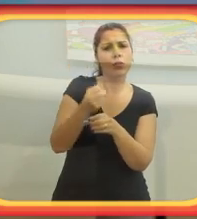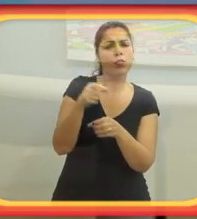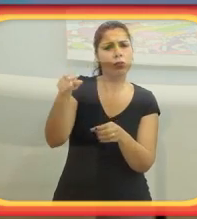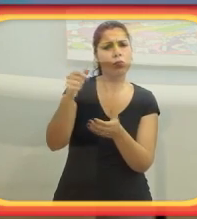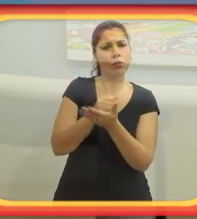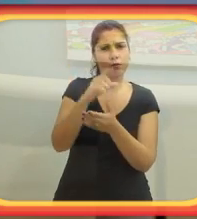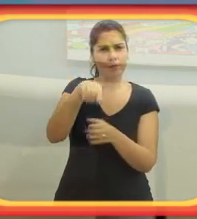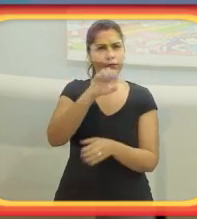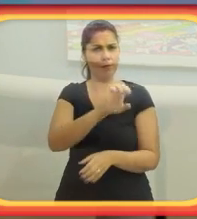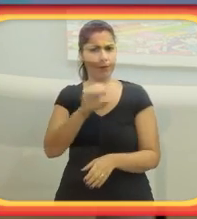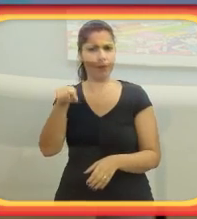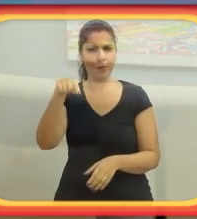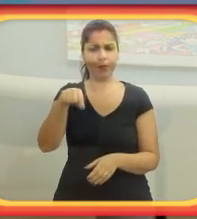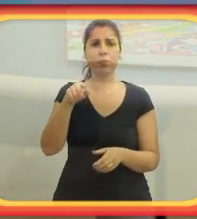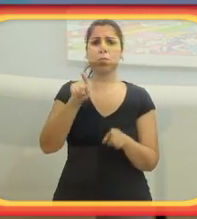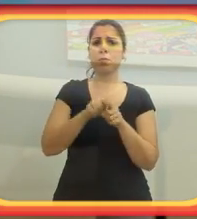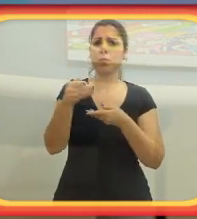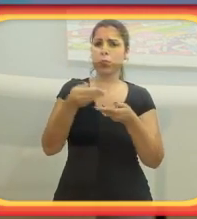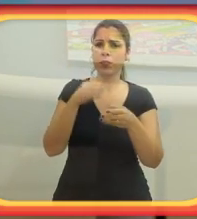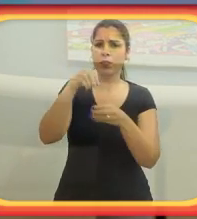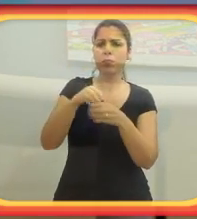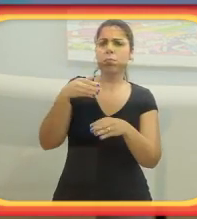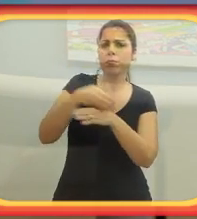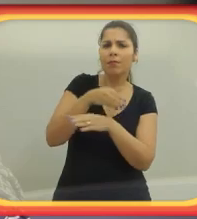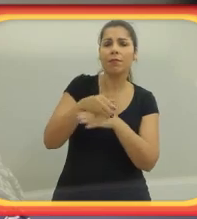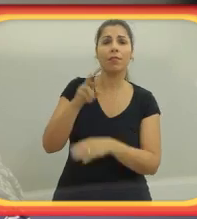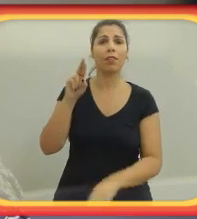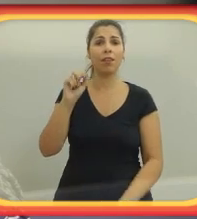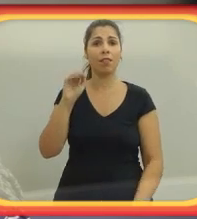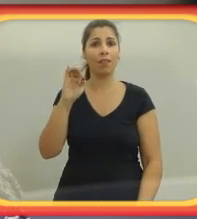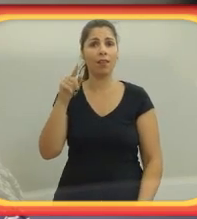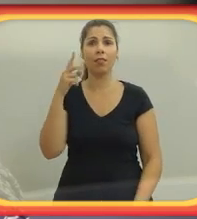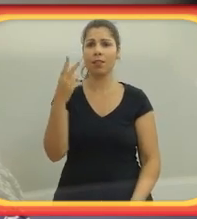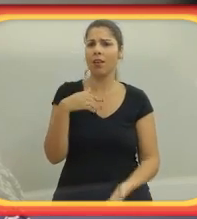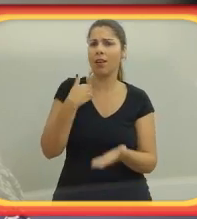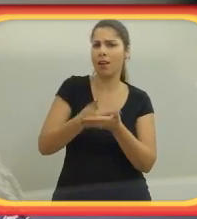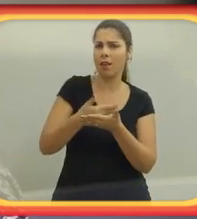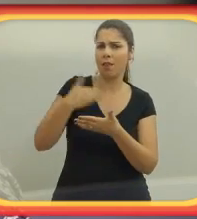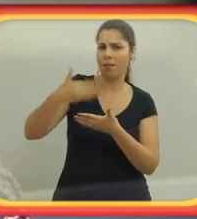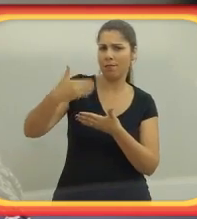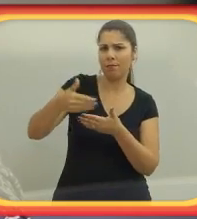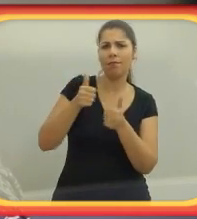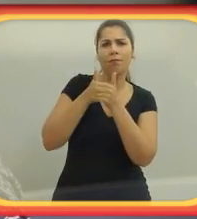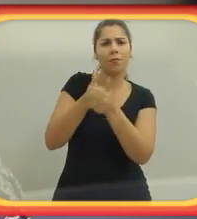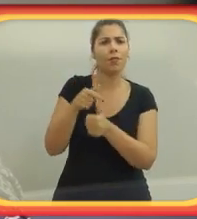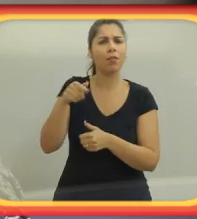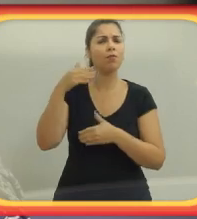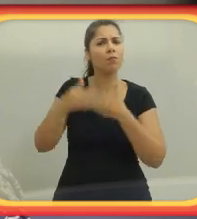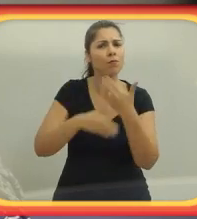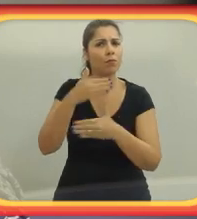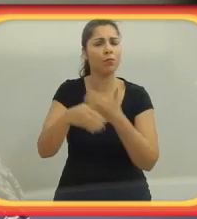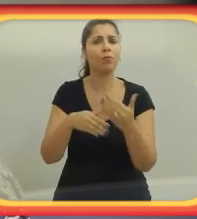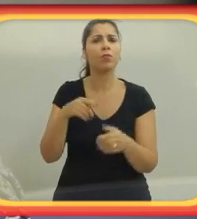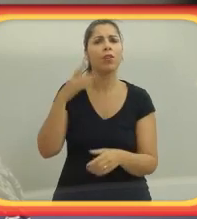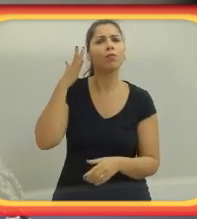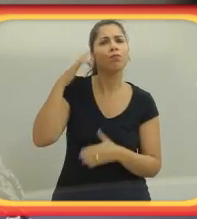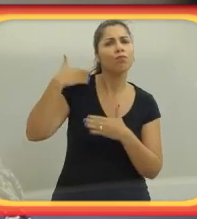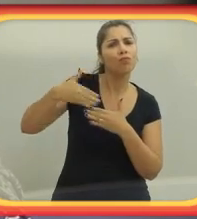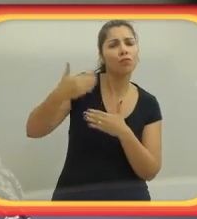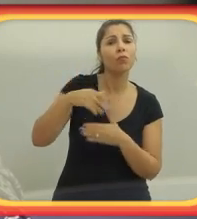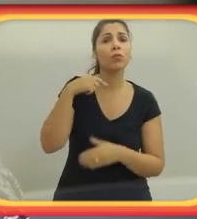processo inclusivo, com a contratação pelo Estado de um mediador que participasse com a Rafaela das aulas